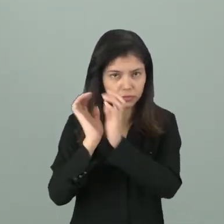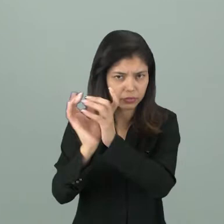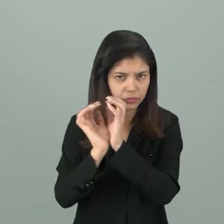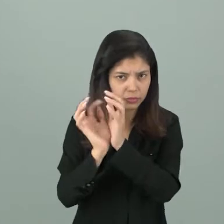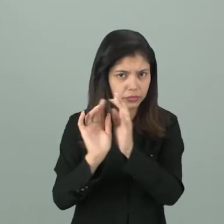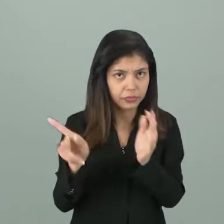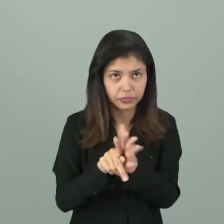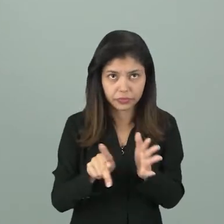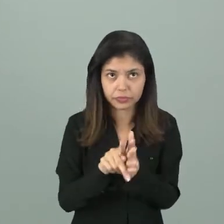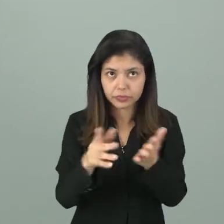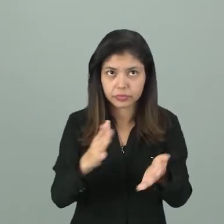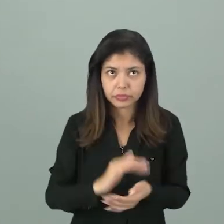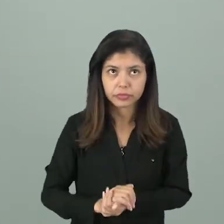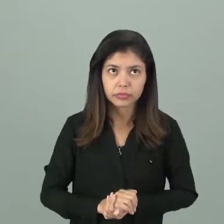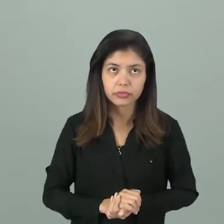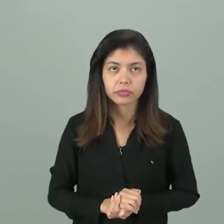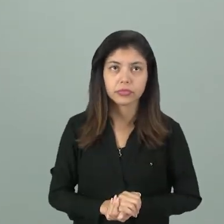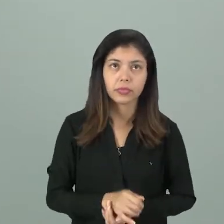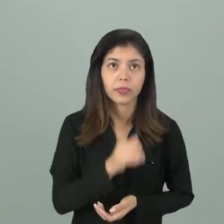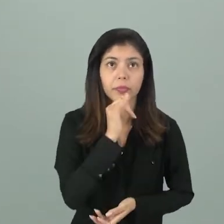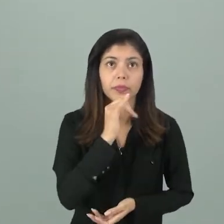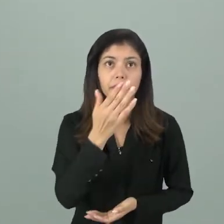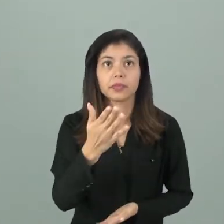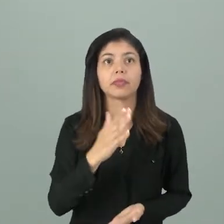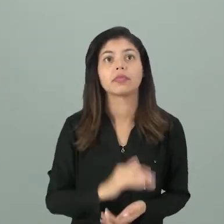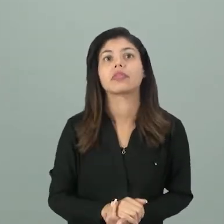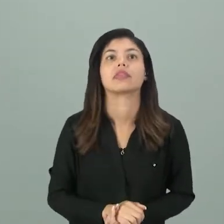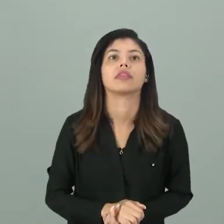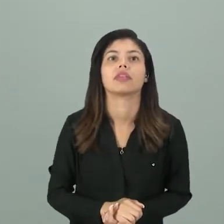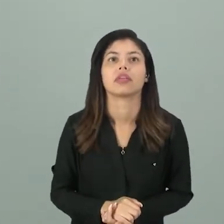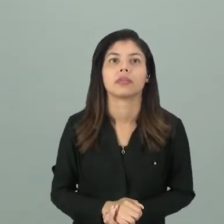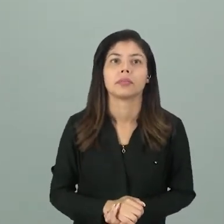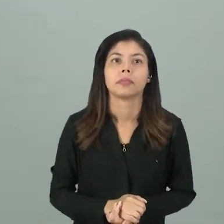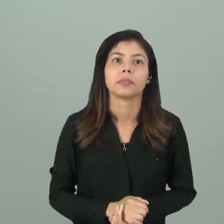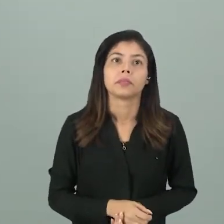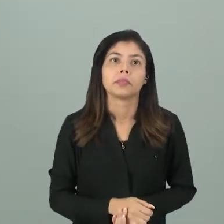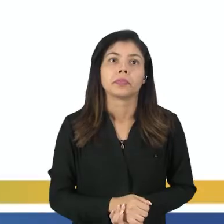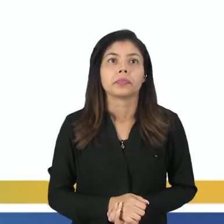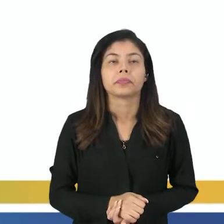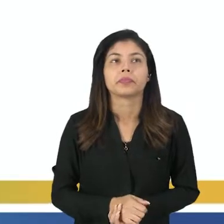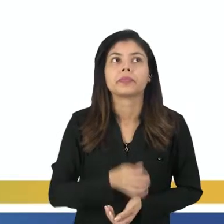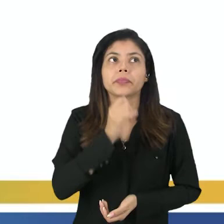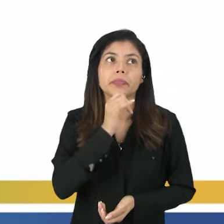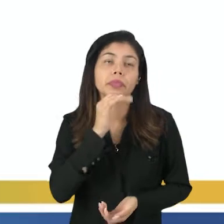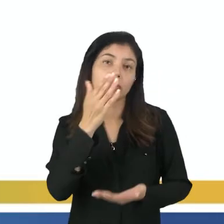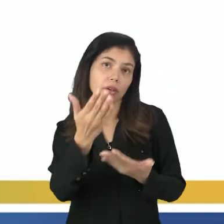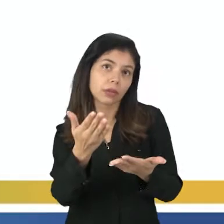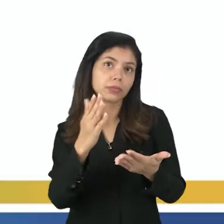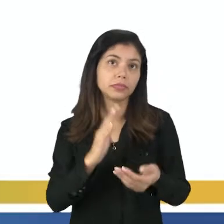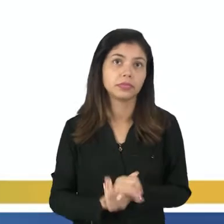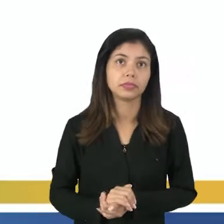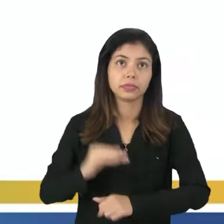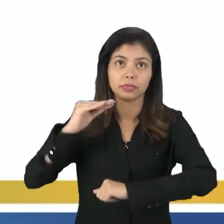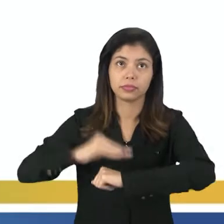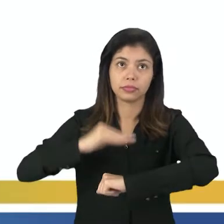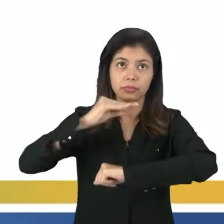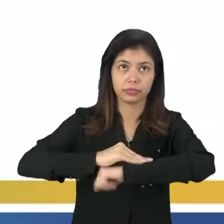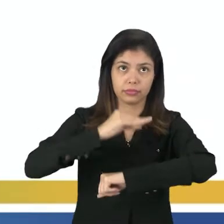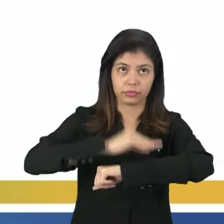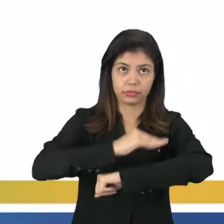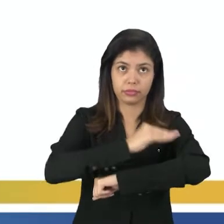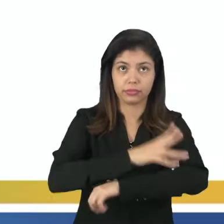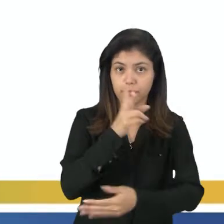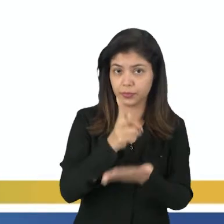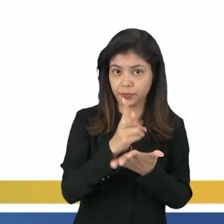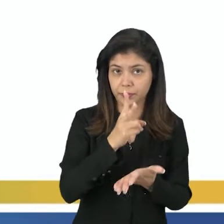cérebro tentar enganar vocês. Vamos ver aqui, por exemplo, alguns exemplos disso. Ó. Por exemplo, aí é um sapinho, né?